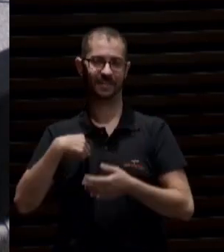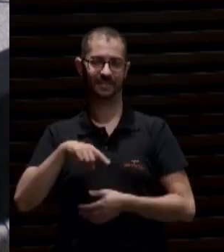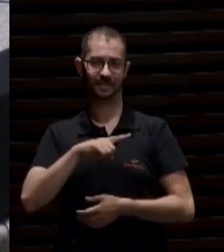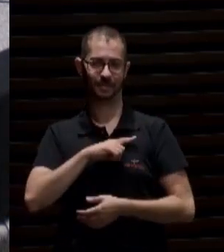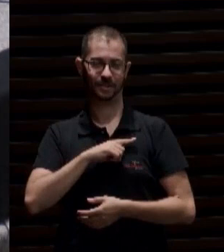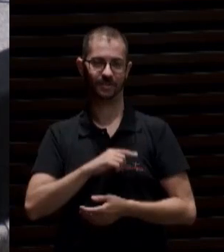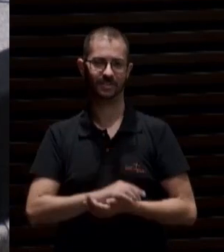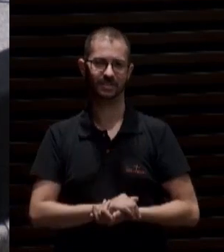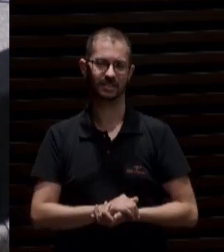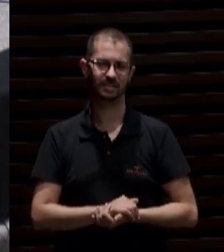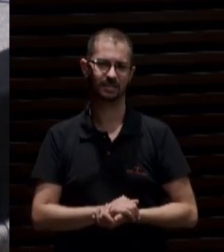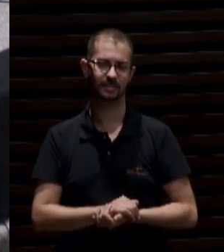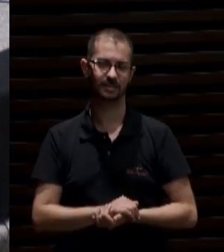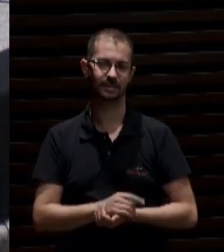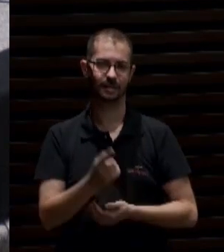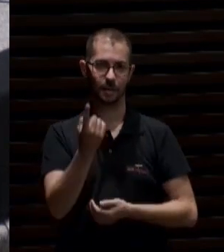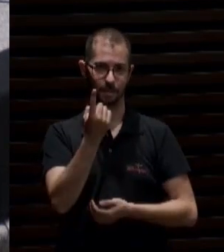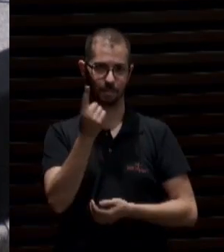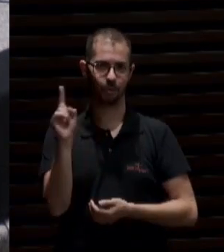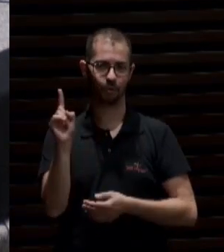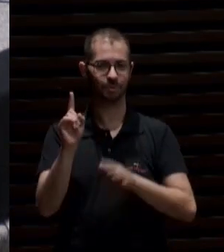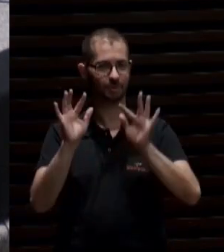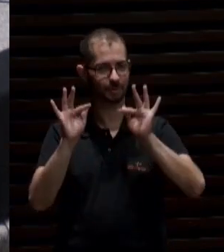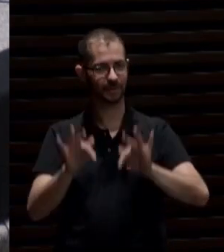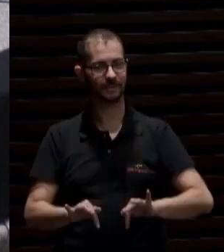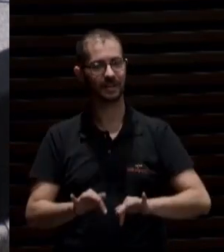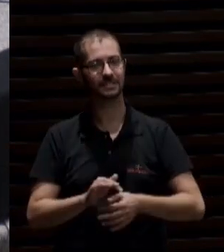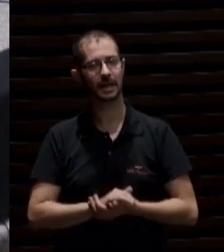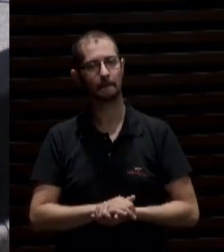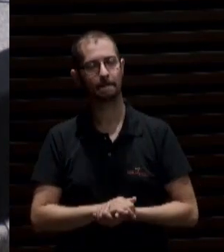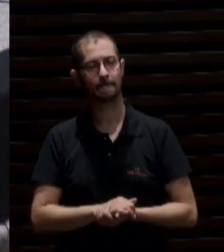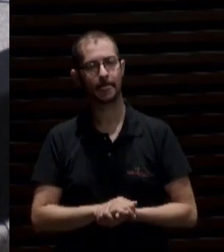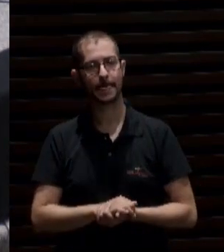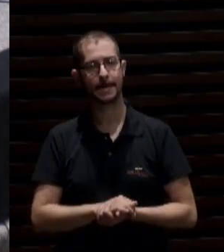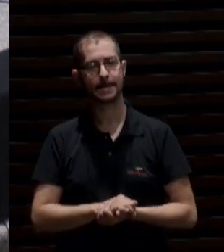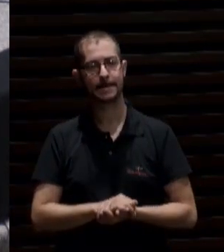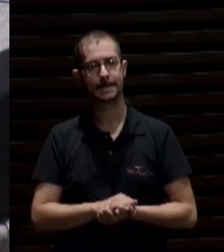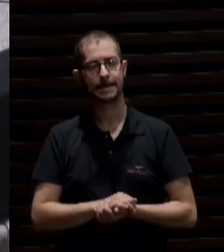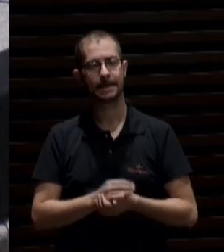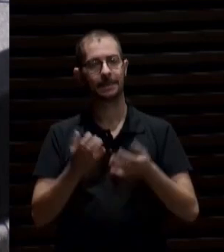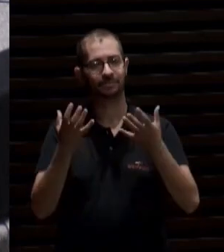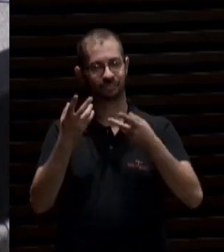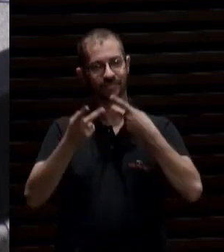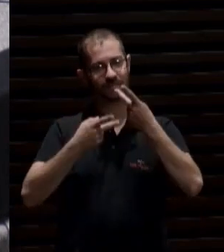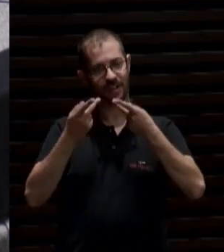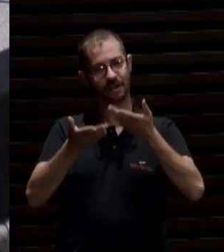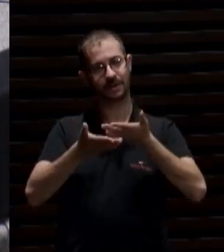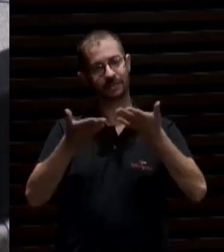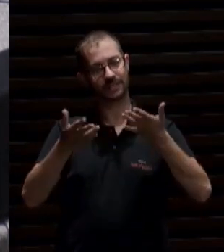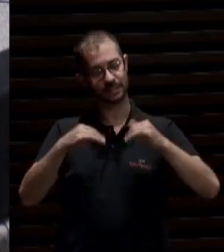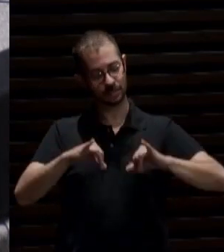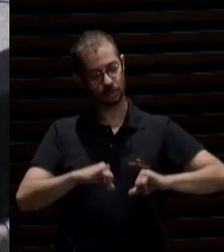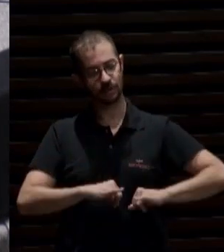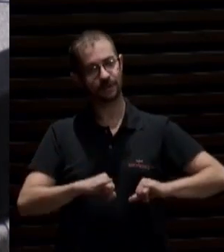Meus irmãos, por último, para poder encerrar, Quero falar para vocês que o